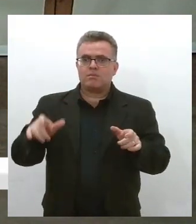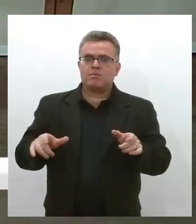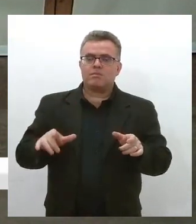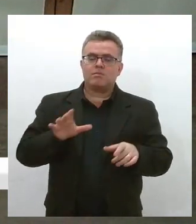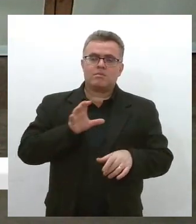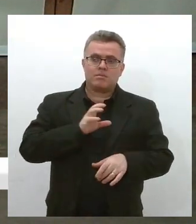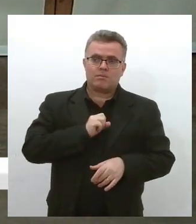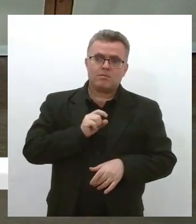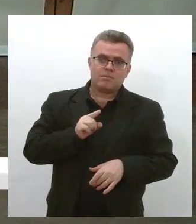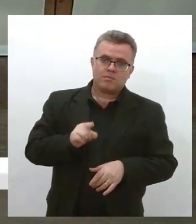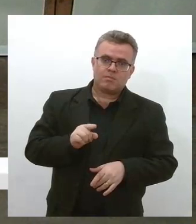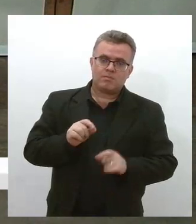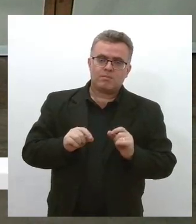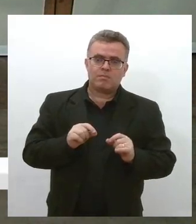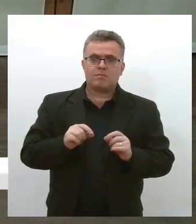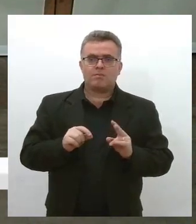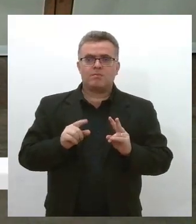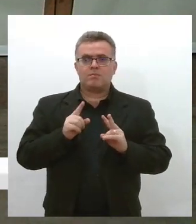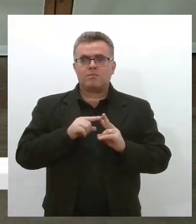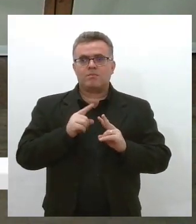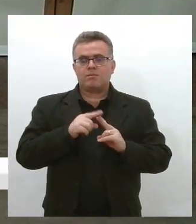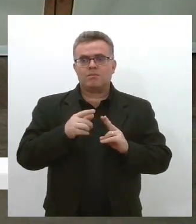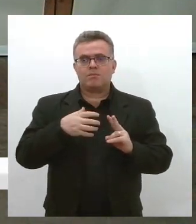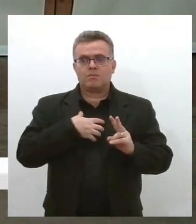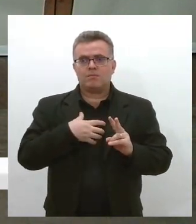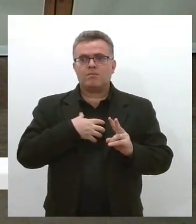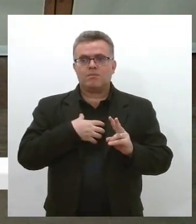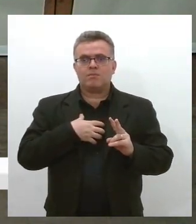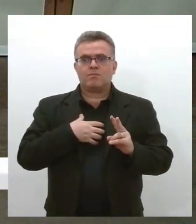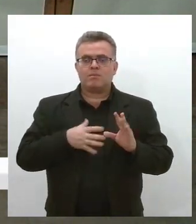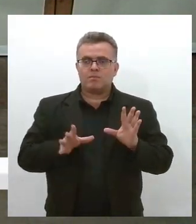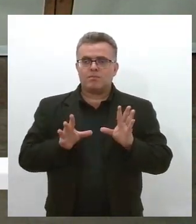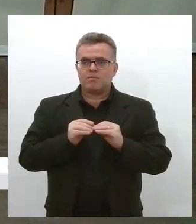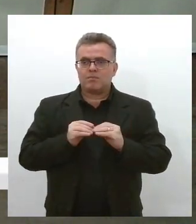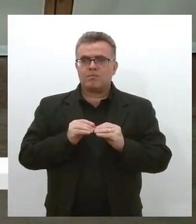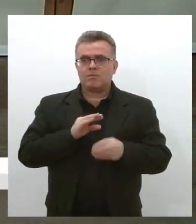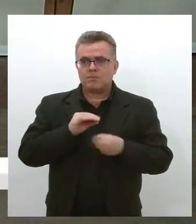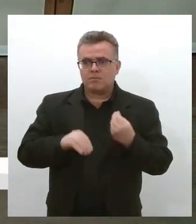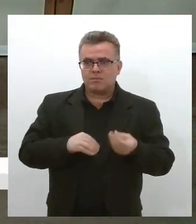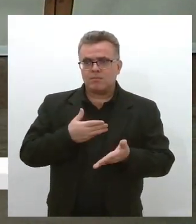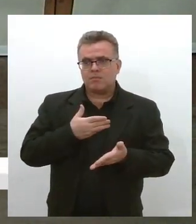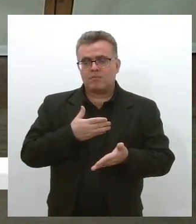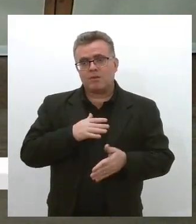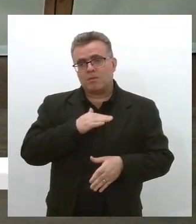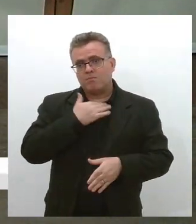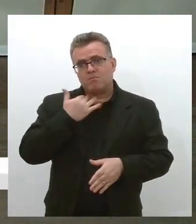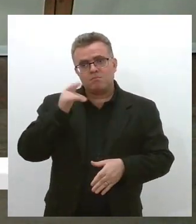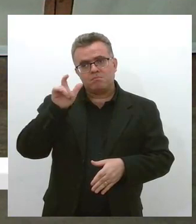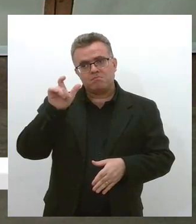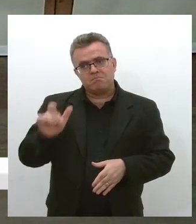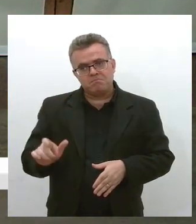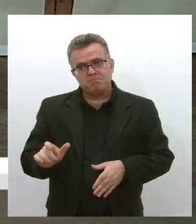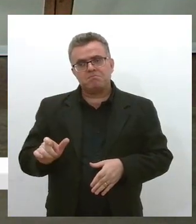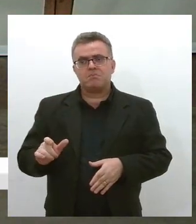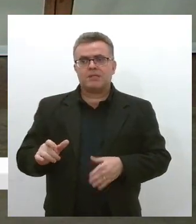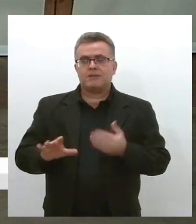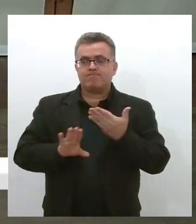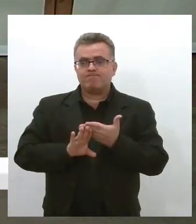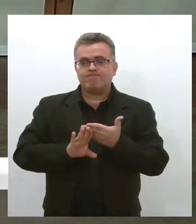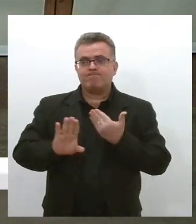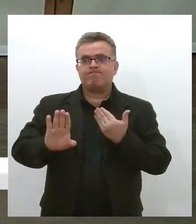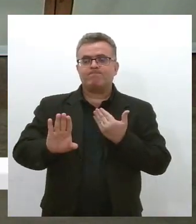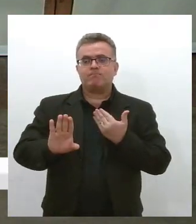acho que esses dois sentimentos estão juntos, né? Tanto a perda em si, da falta da convivência com aquela pessoa,